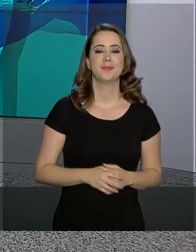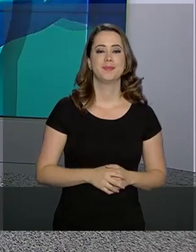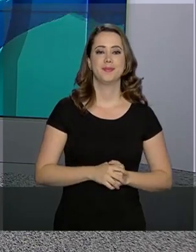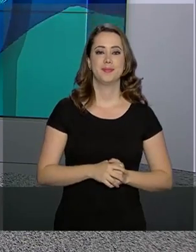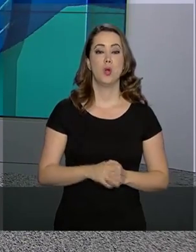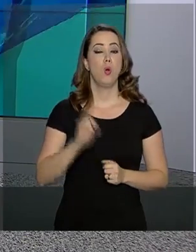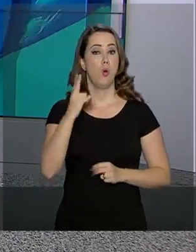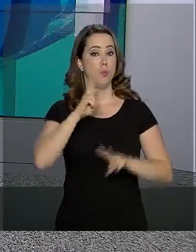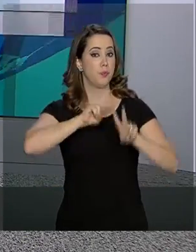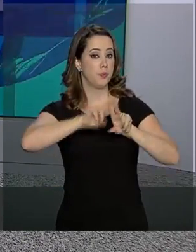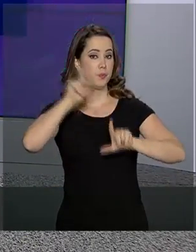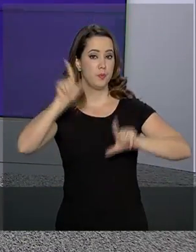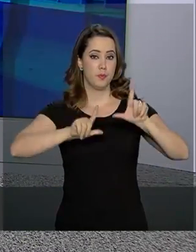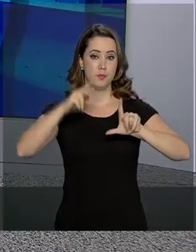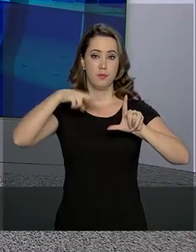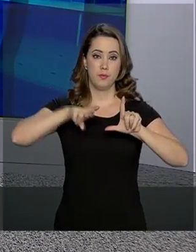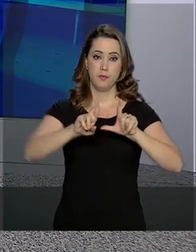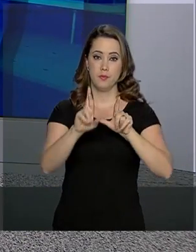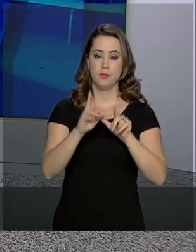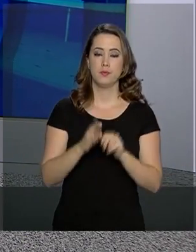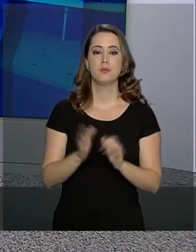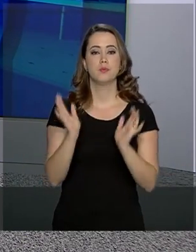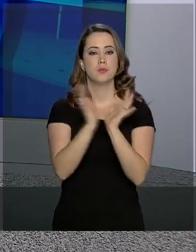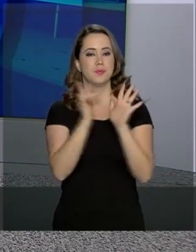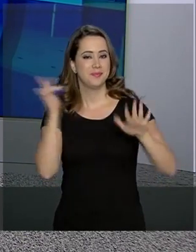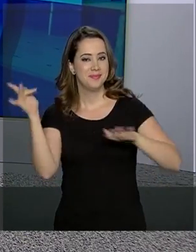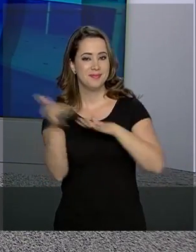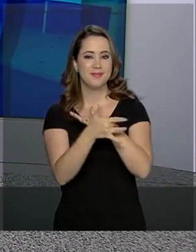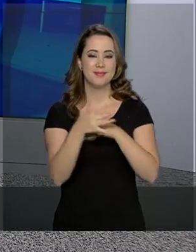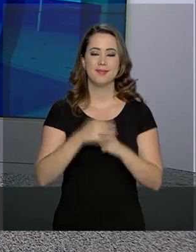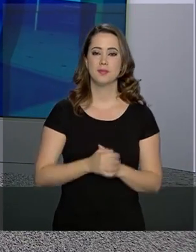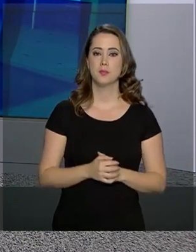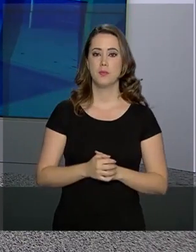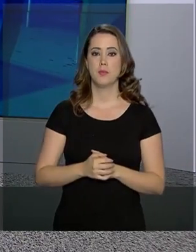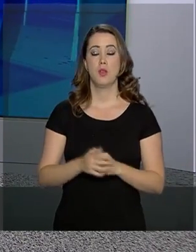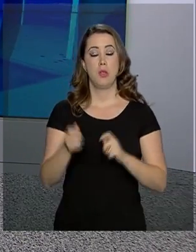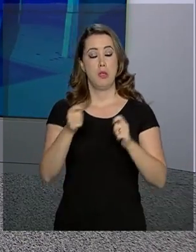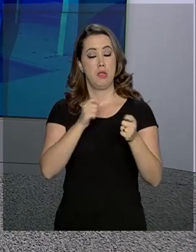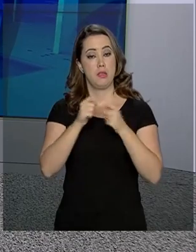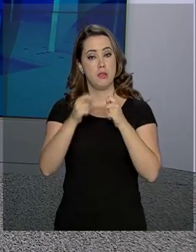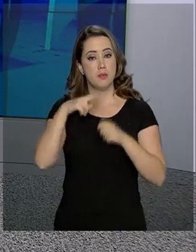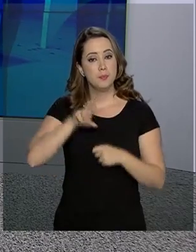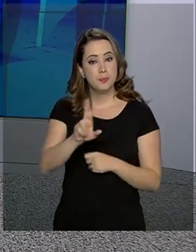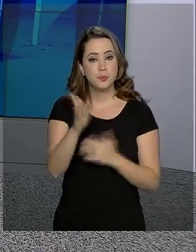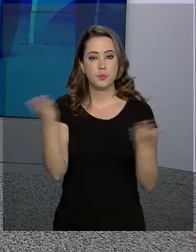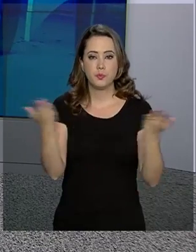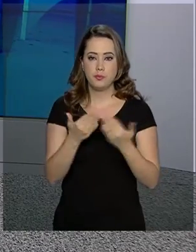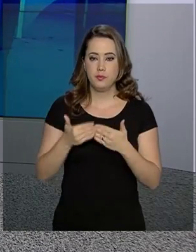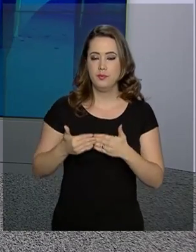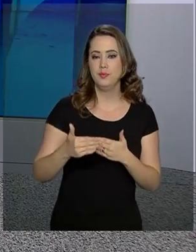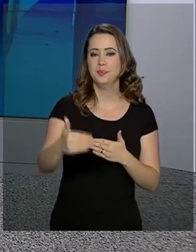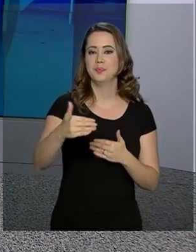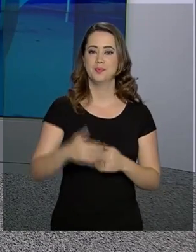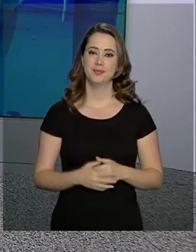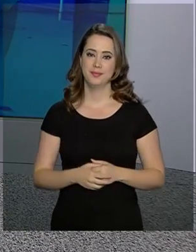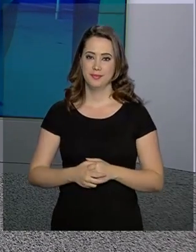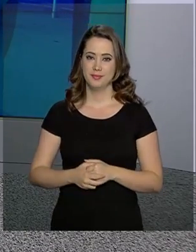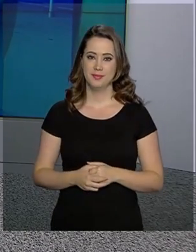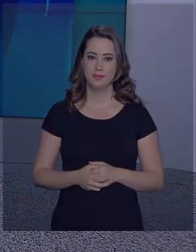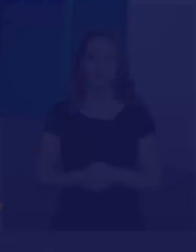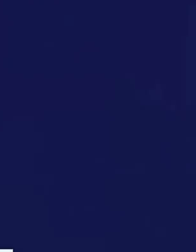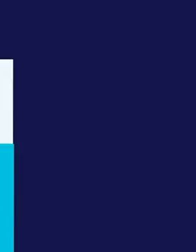no YouTube ou usar hashtag TVNBR nas redes sociais. O Repórter NBR começa